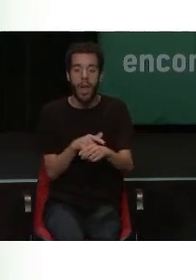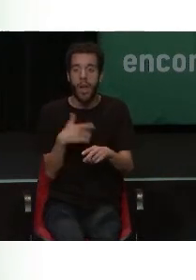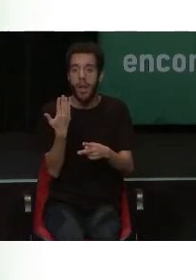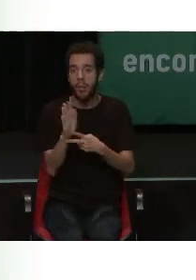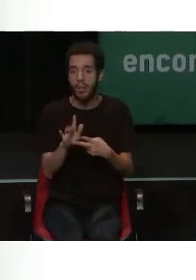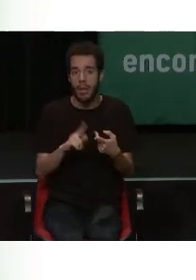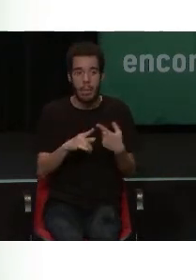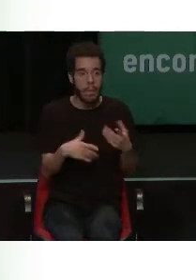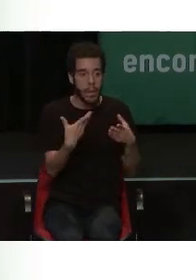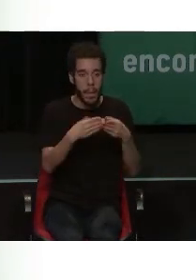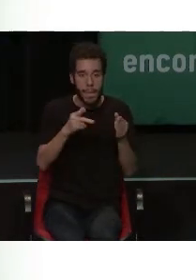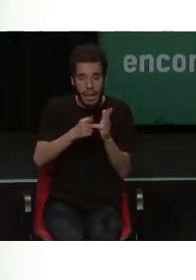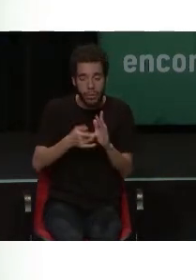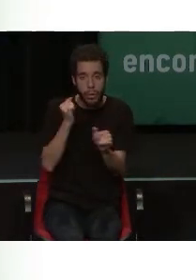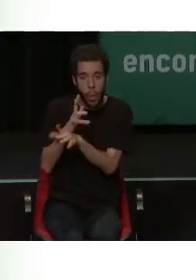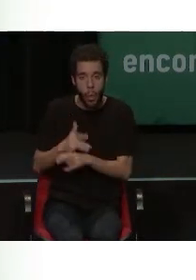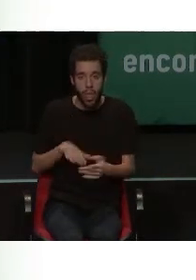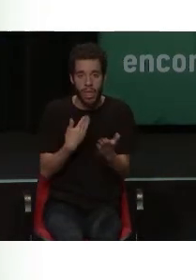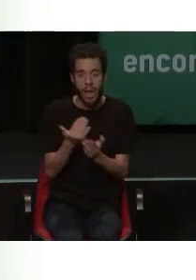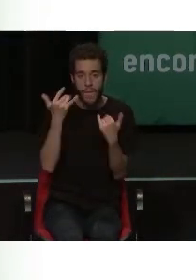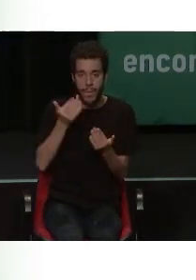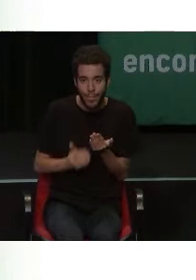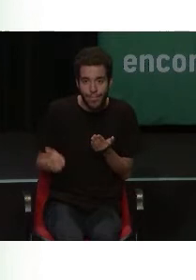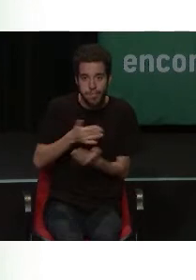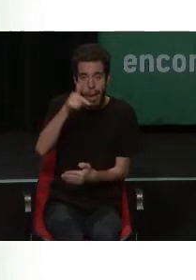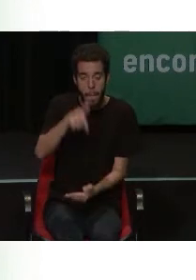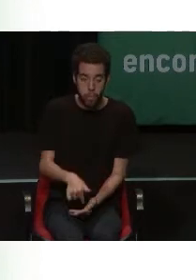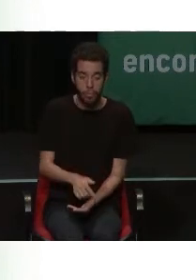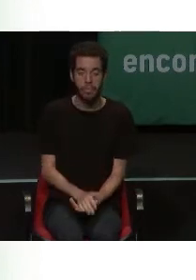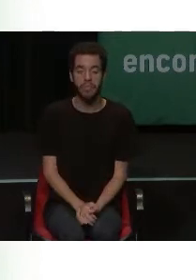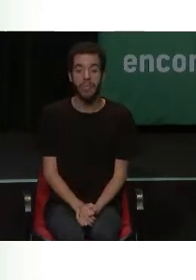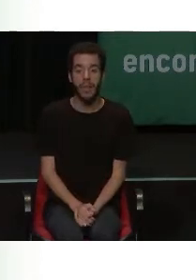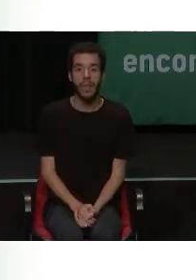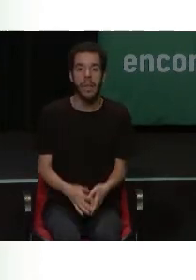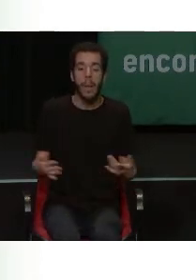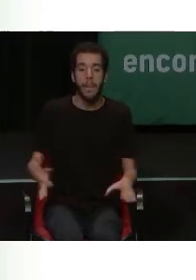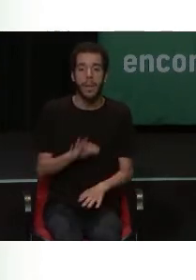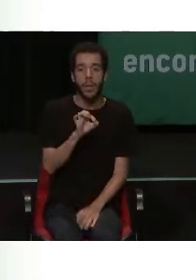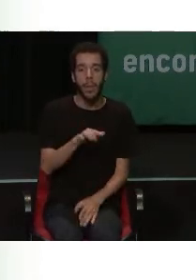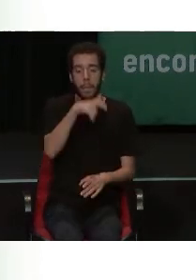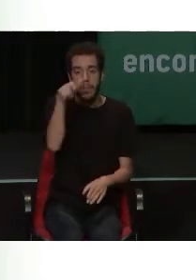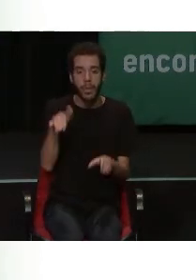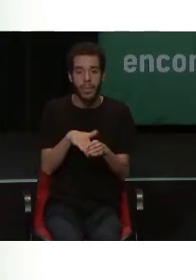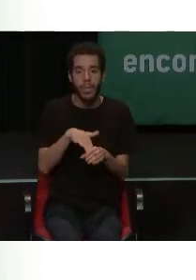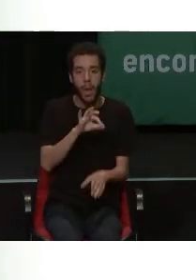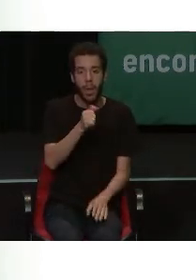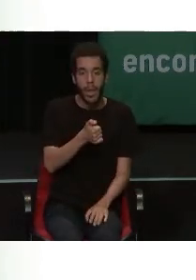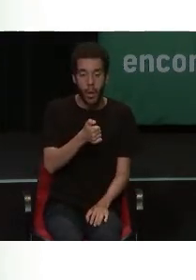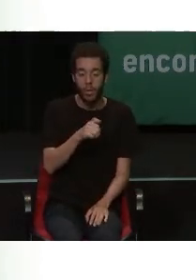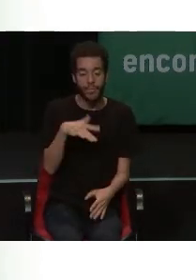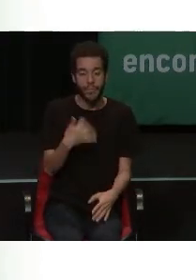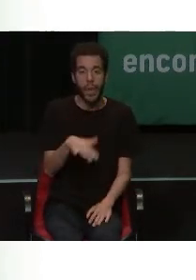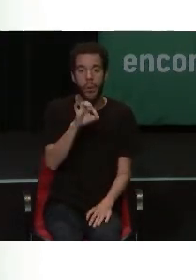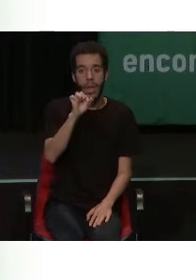e outros dispositivos que permitem recolher dados em tempo real, dos quais 84 participantes com Covid